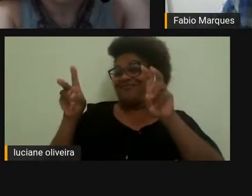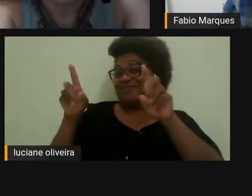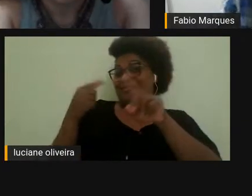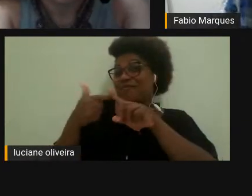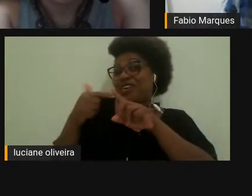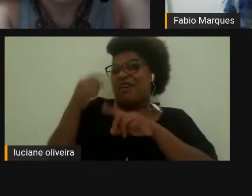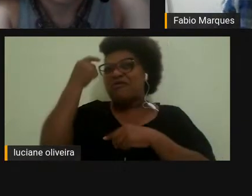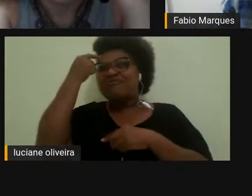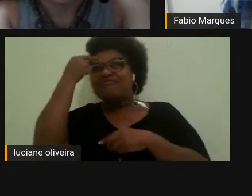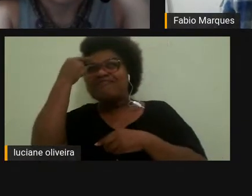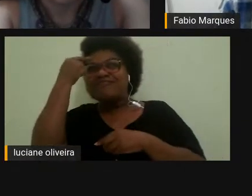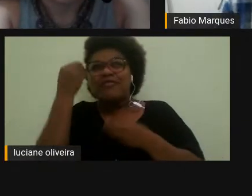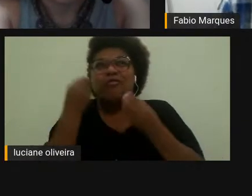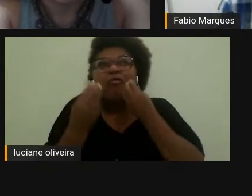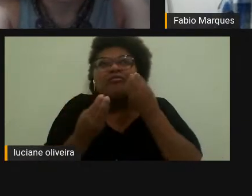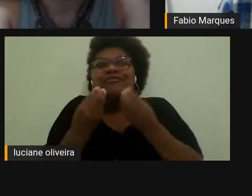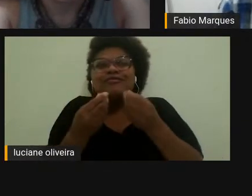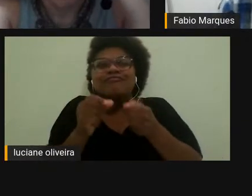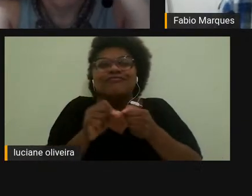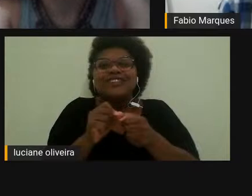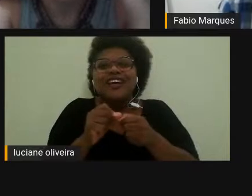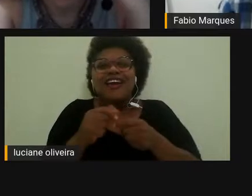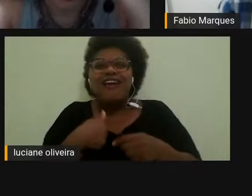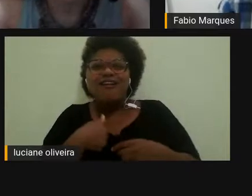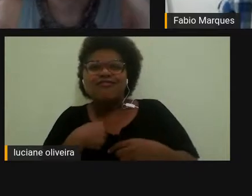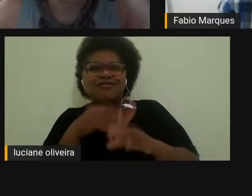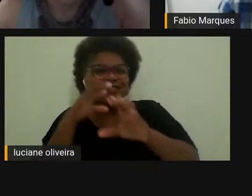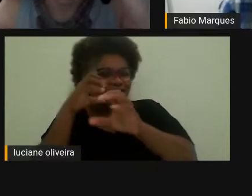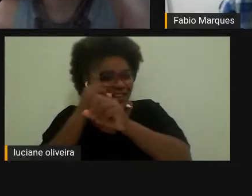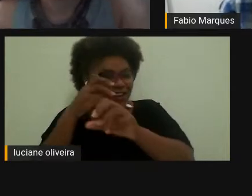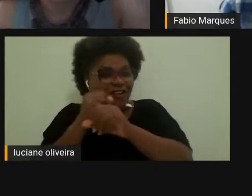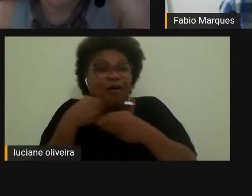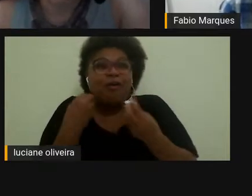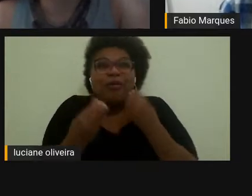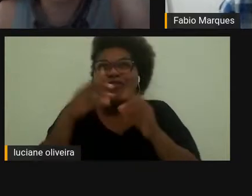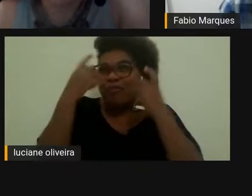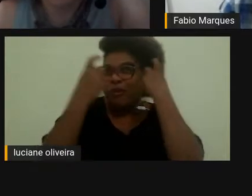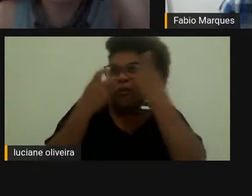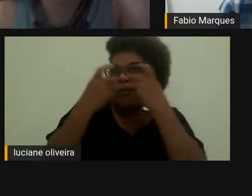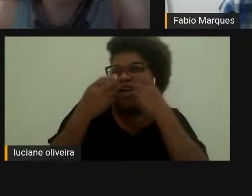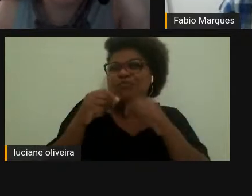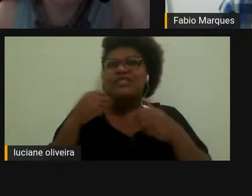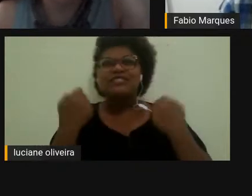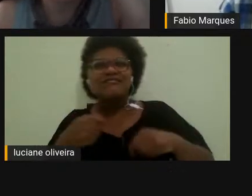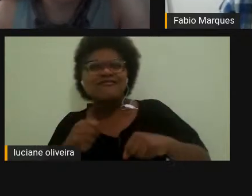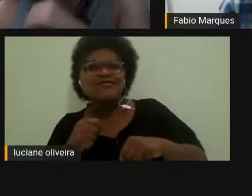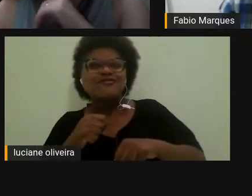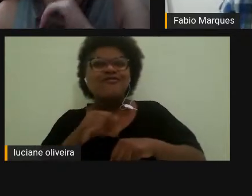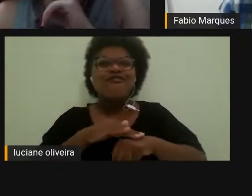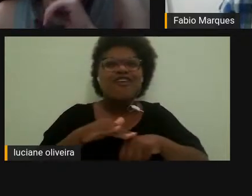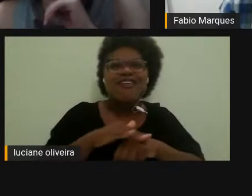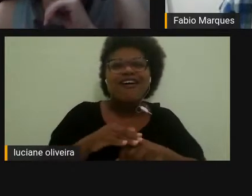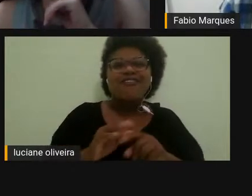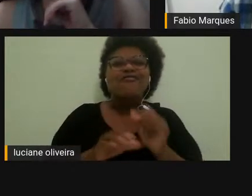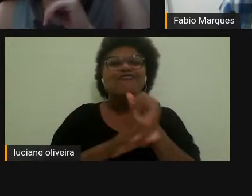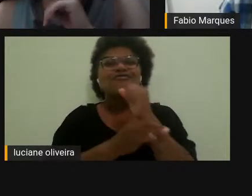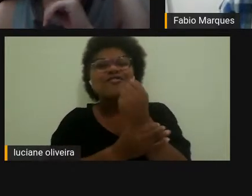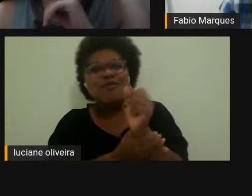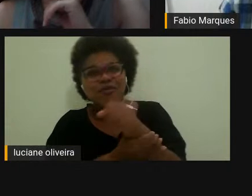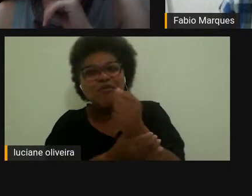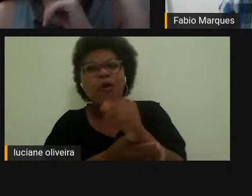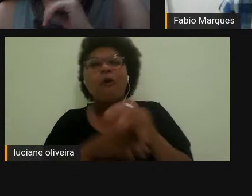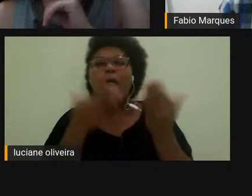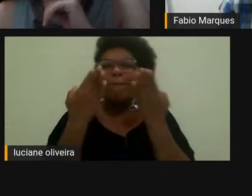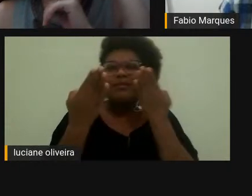e eu da engenharia não percebi me preocupar eu tenho que falar agora com fisioterapeuta e não tem que tá com esse Cola logo eu tenho que estudar tanta